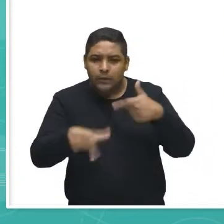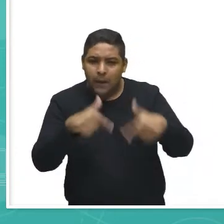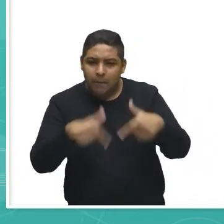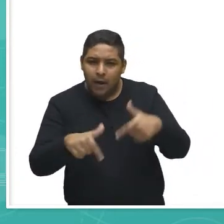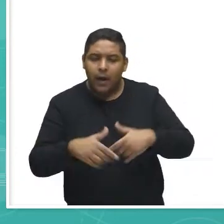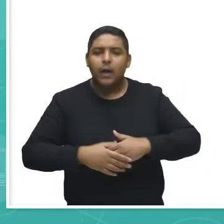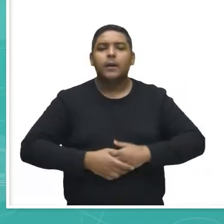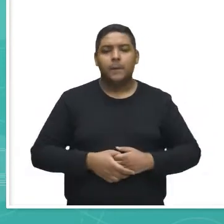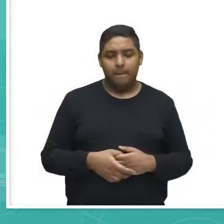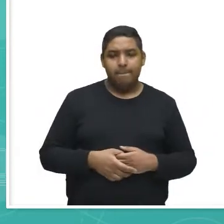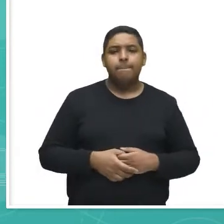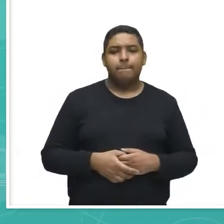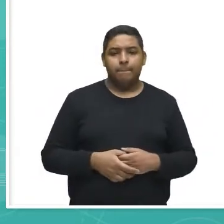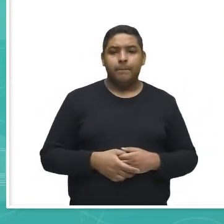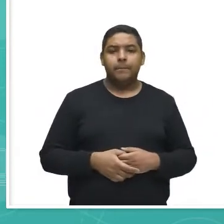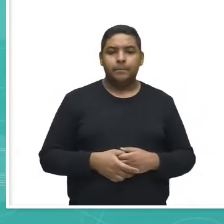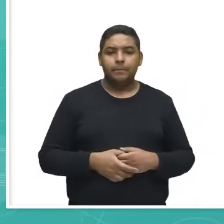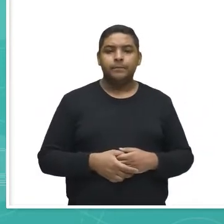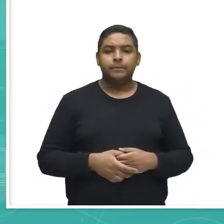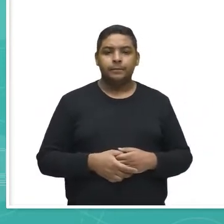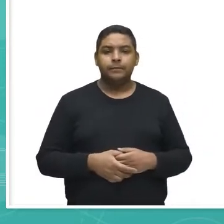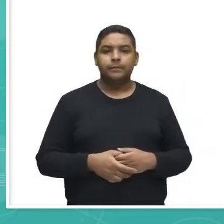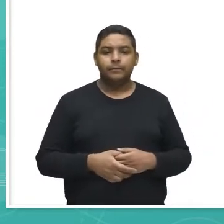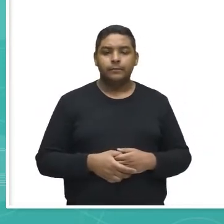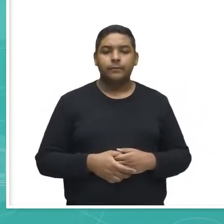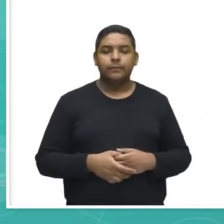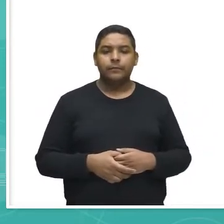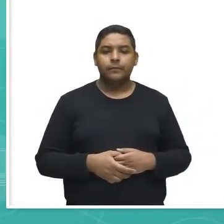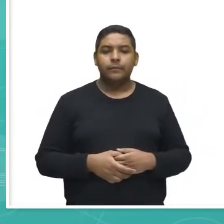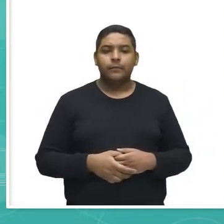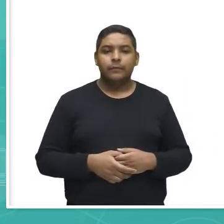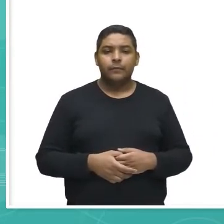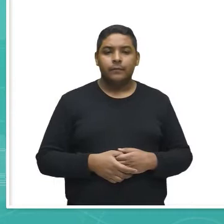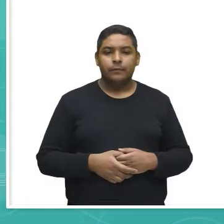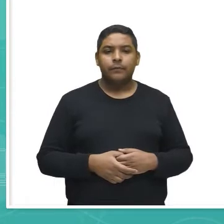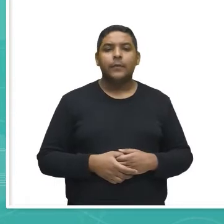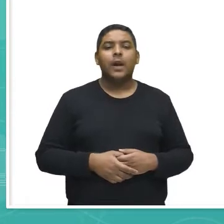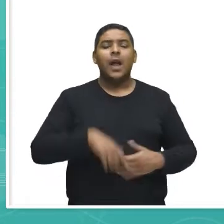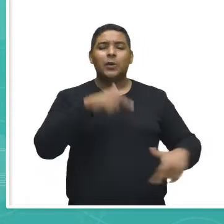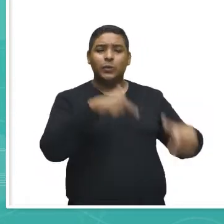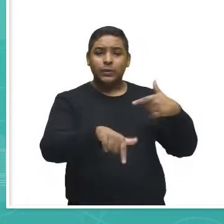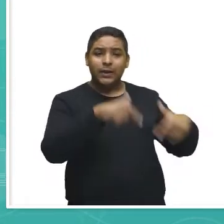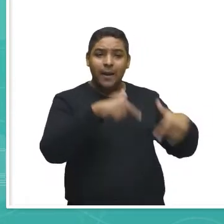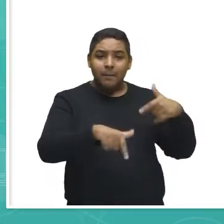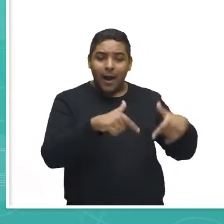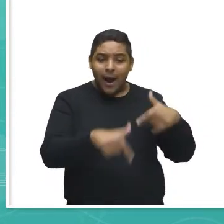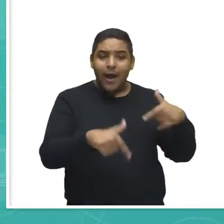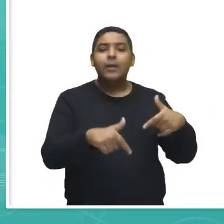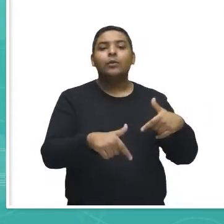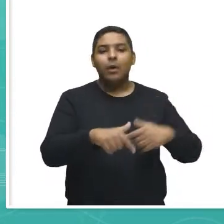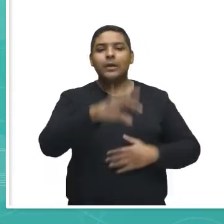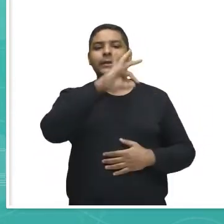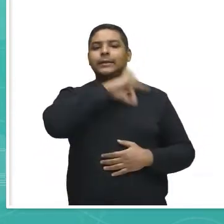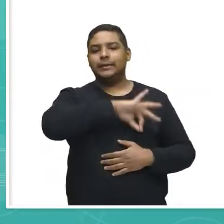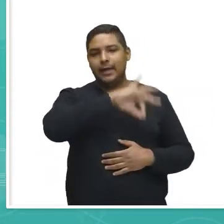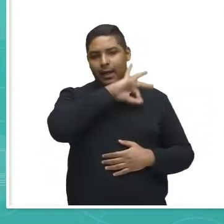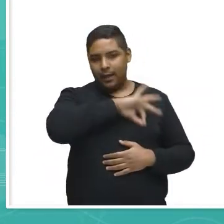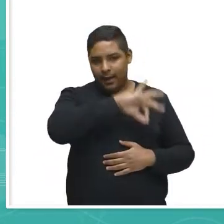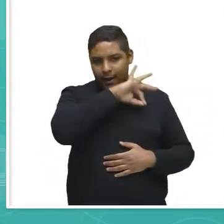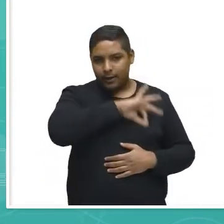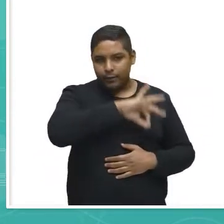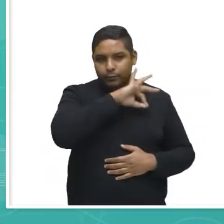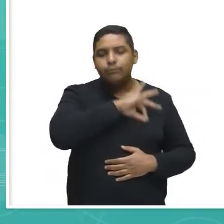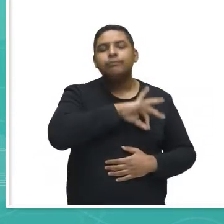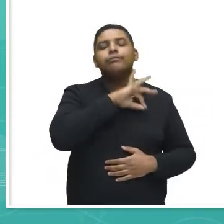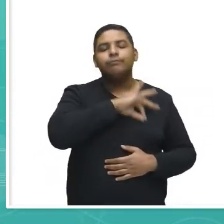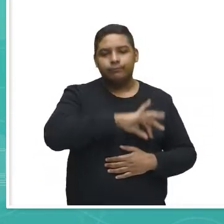produto, tá? E isso vem principalmente através do quê? Do trabalho assalariado. Então, é nesse meio que começa